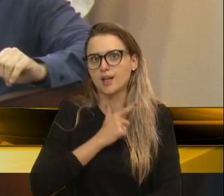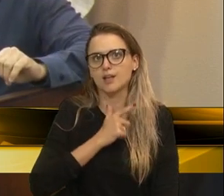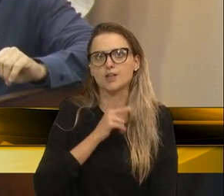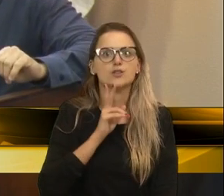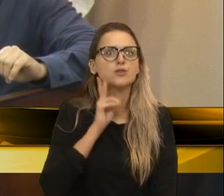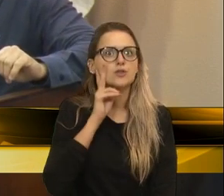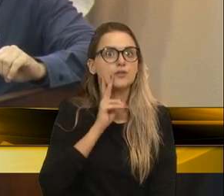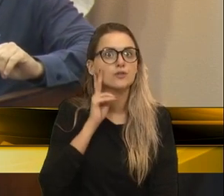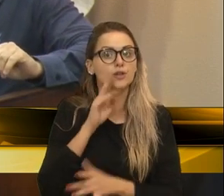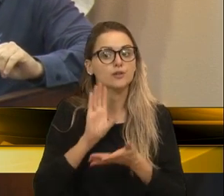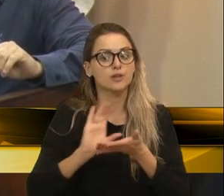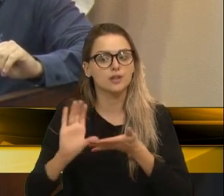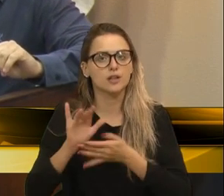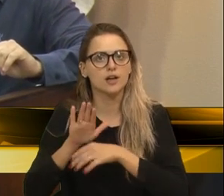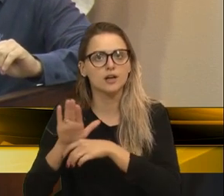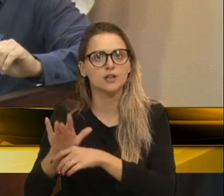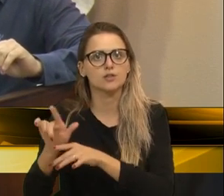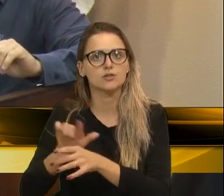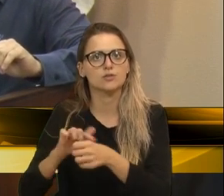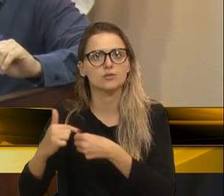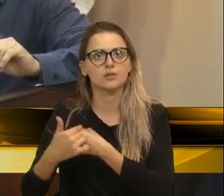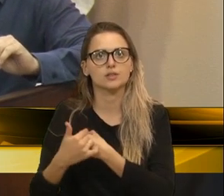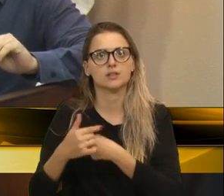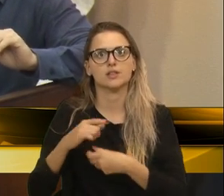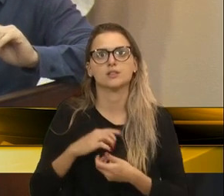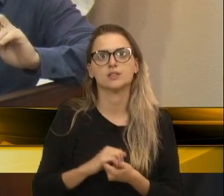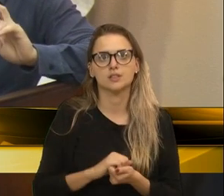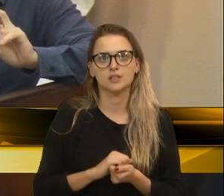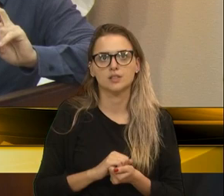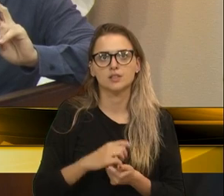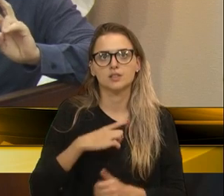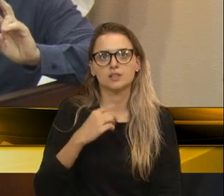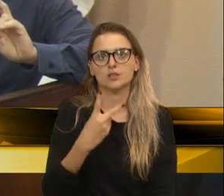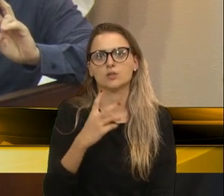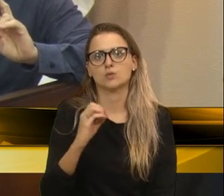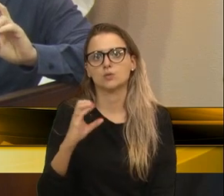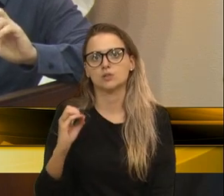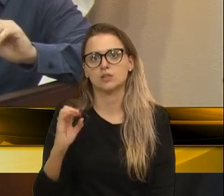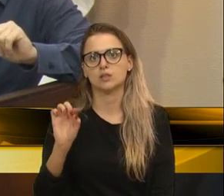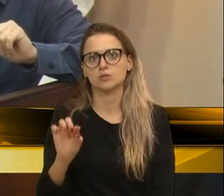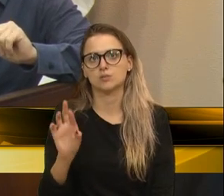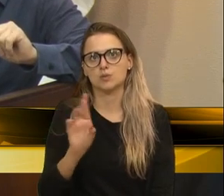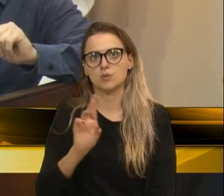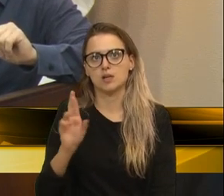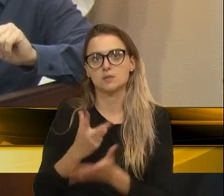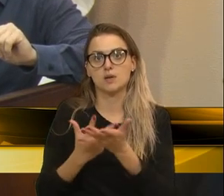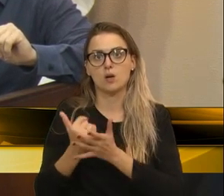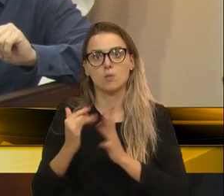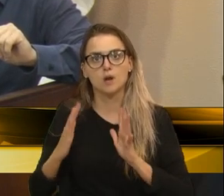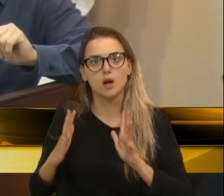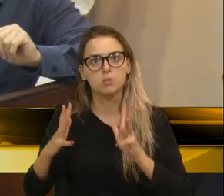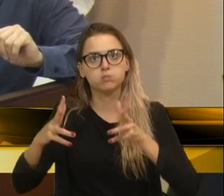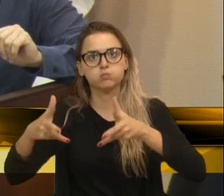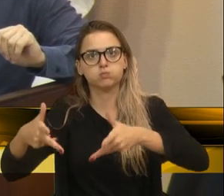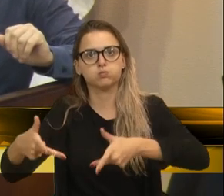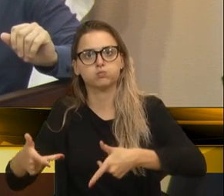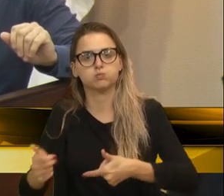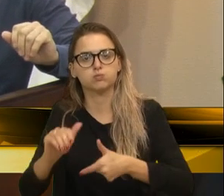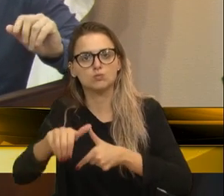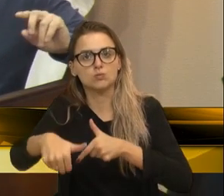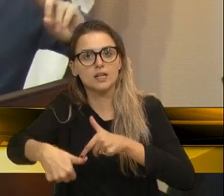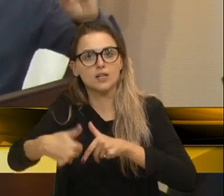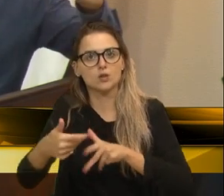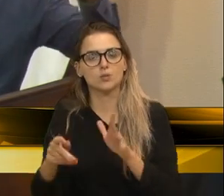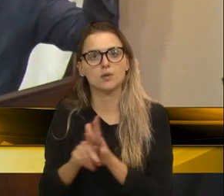de deputado. Ele ganhou R$200 mil para comprar uma patrola para o município dele. R$200